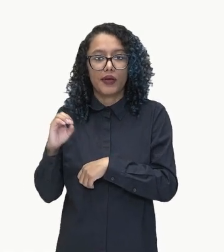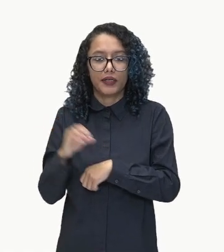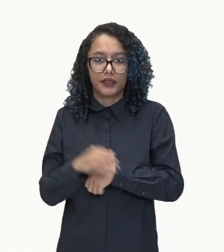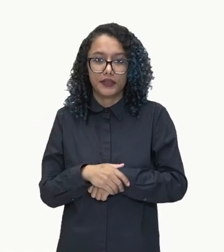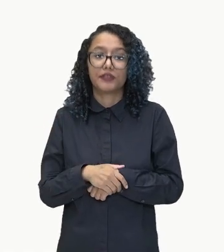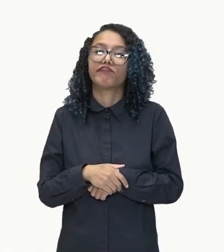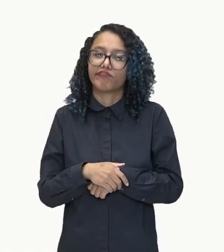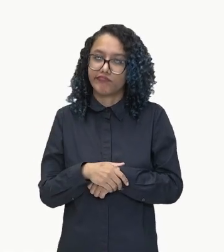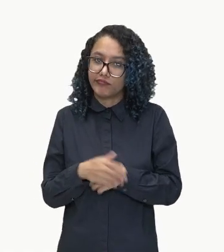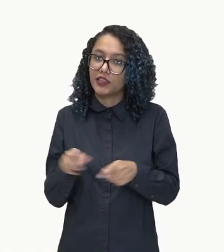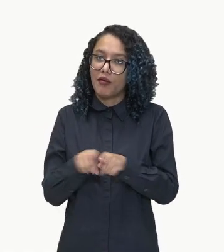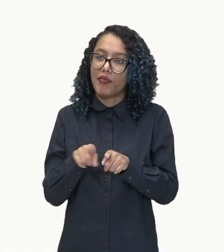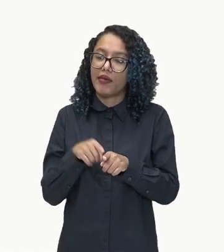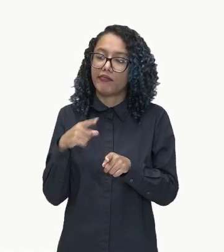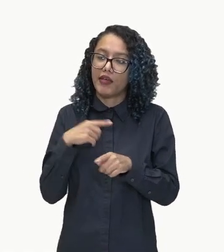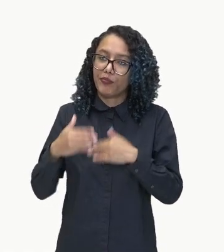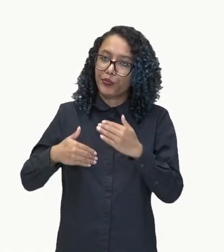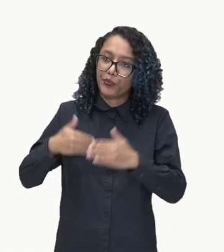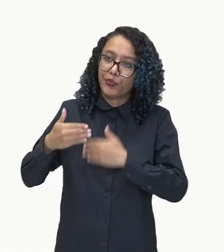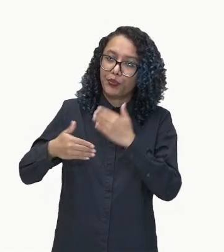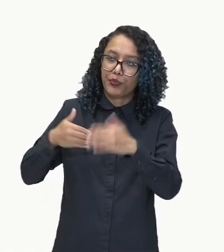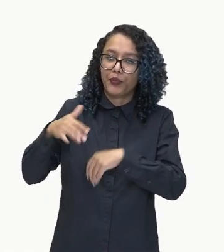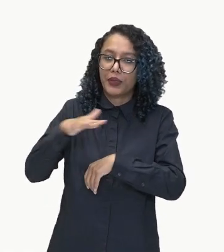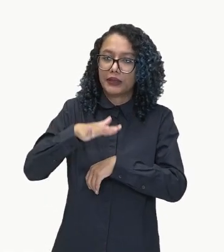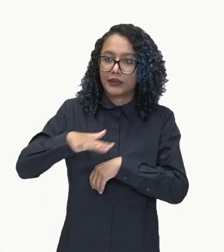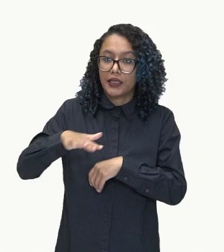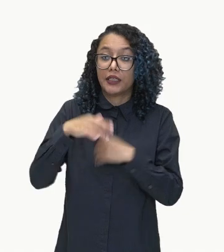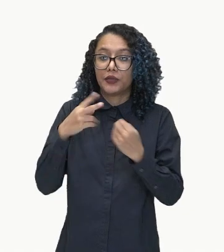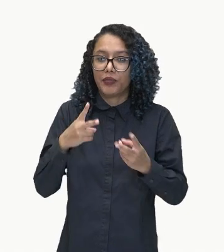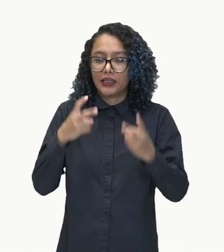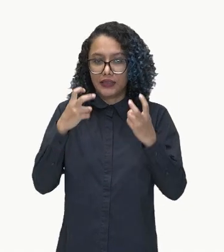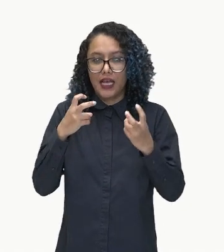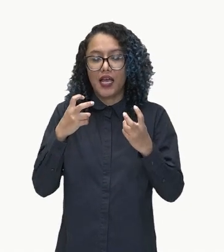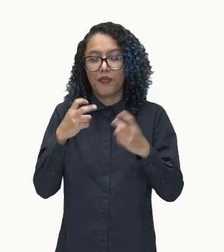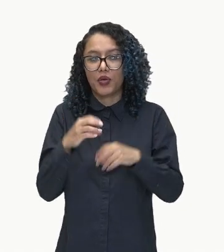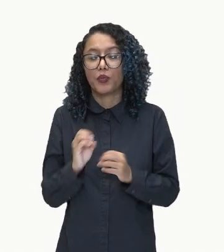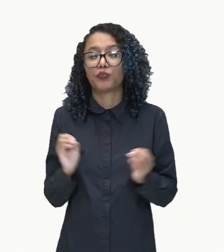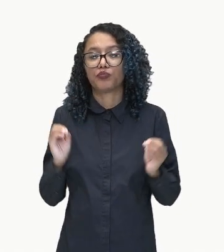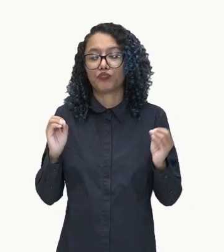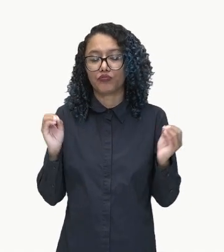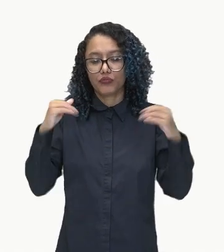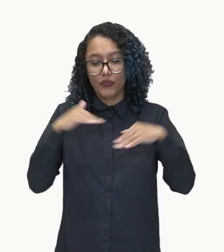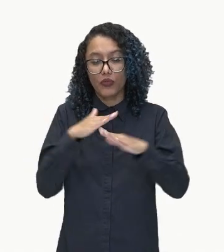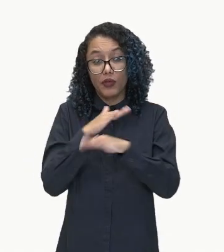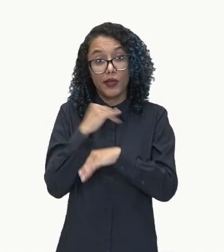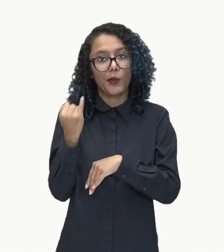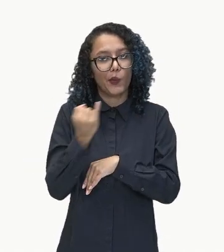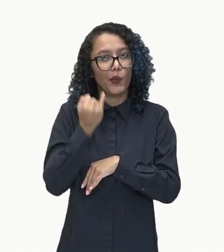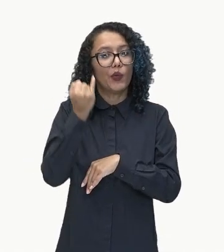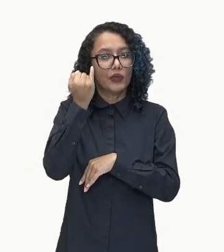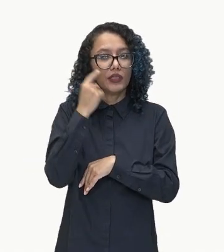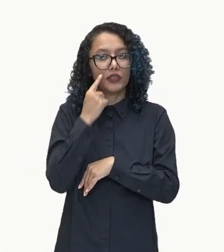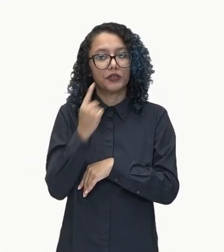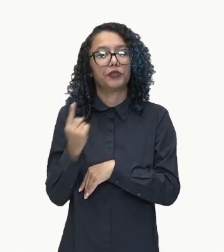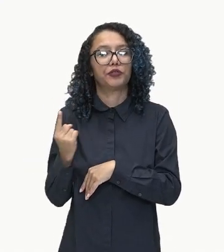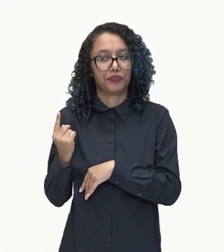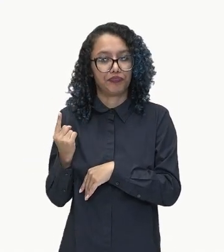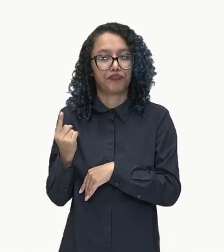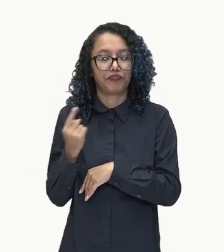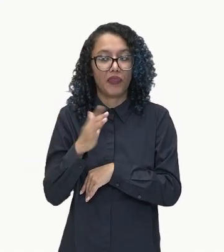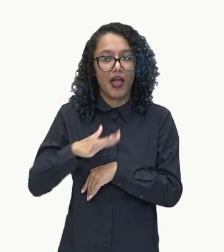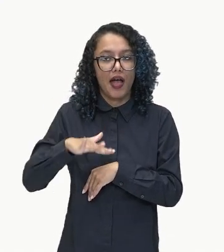desenvolvimento. Então, a gente observa a importância do Oceano Atlântico, né, na